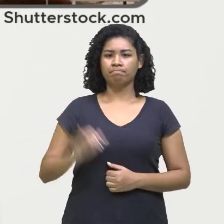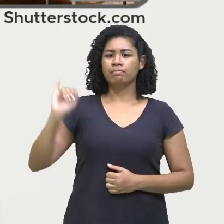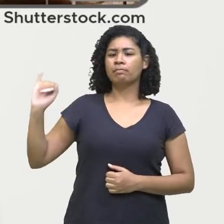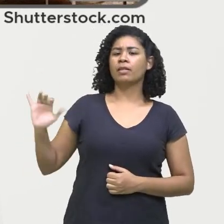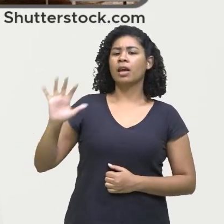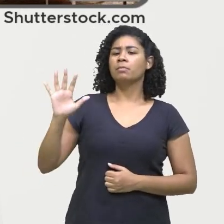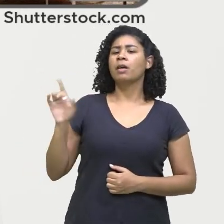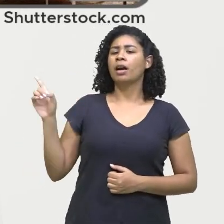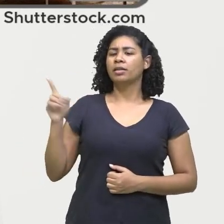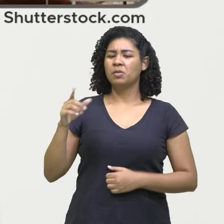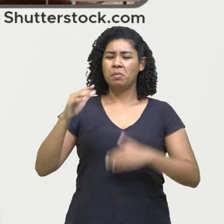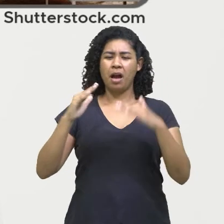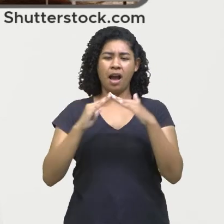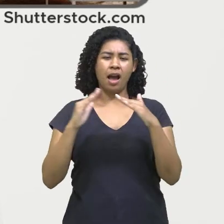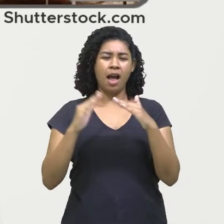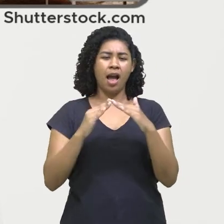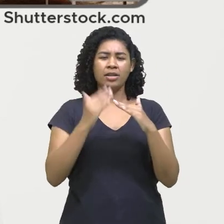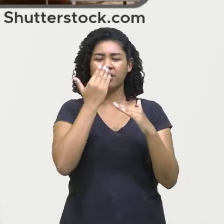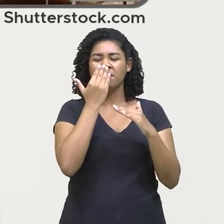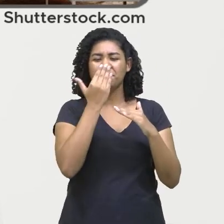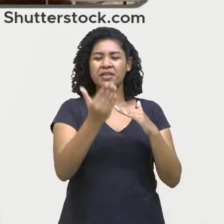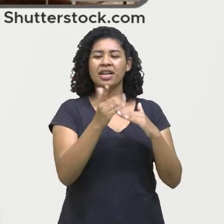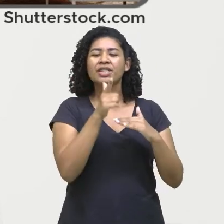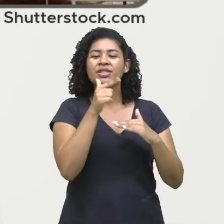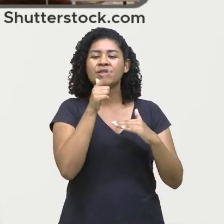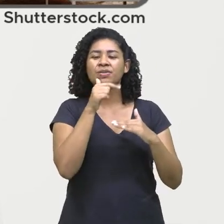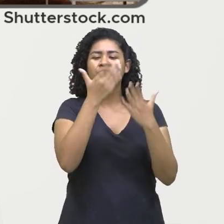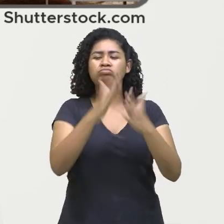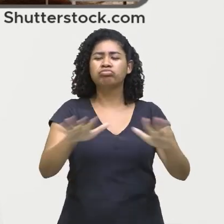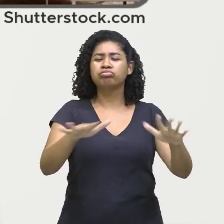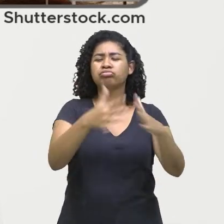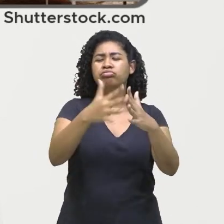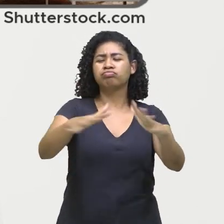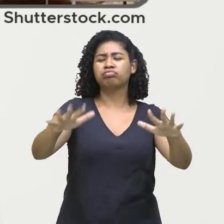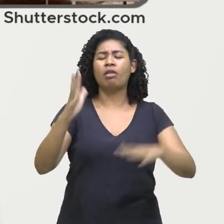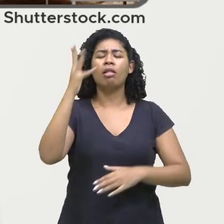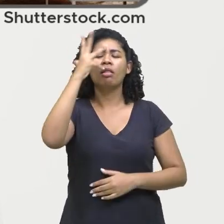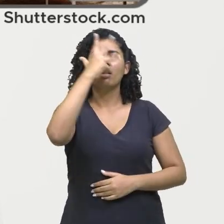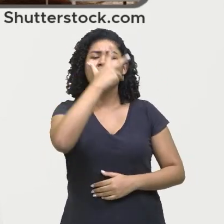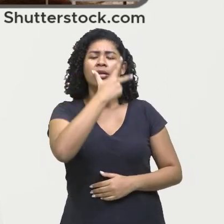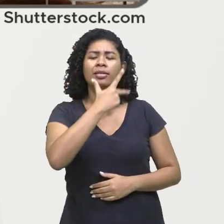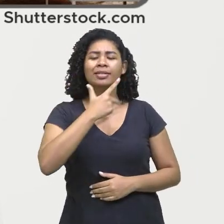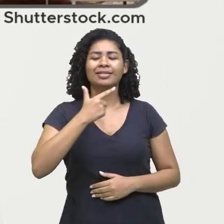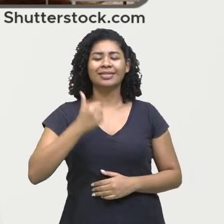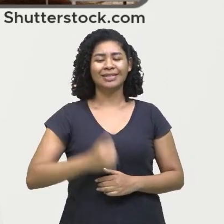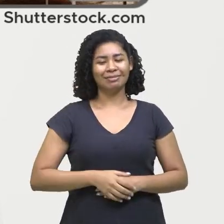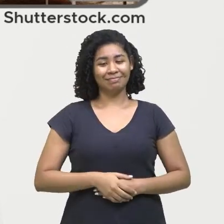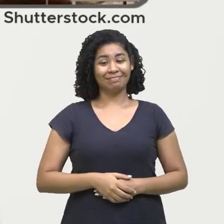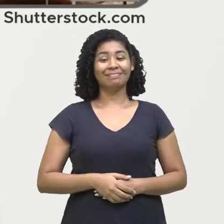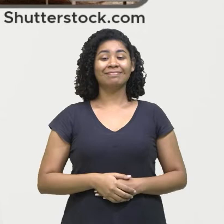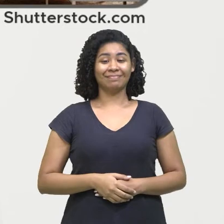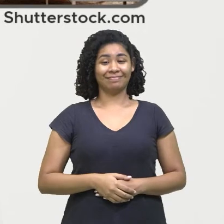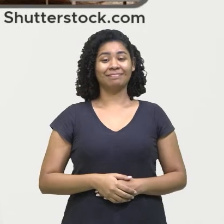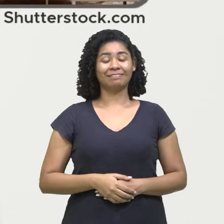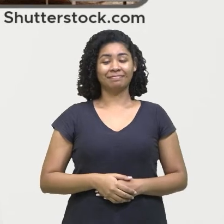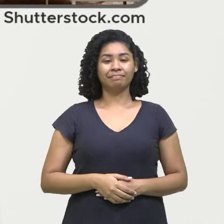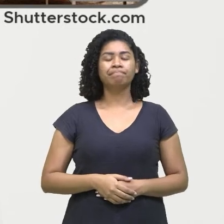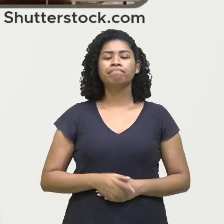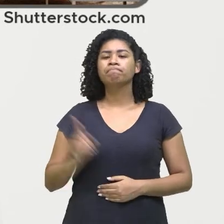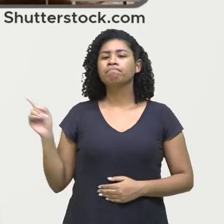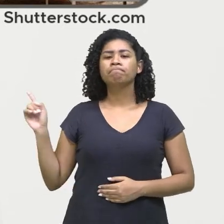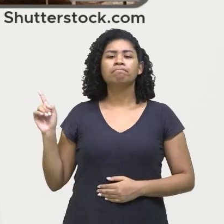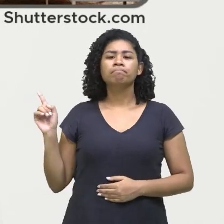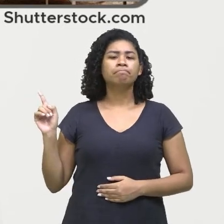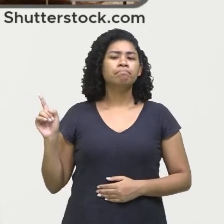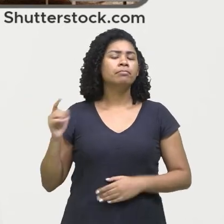casa bem na beira da praia, olha só esse marzão maravilhoso aqui. E estamos falando